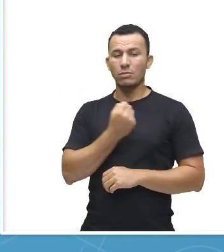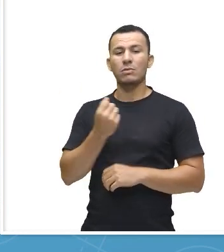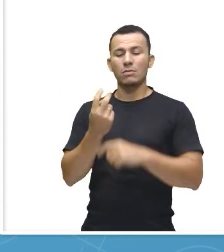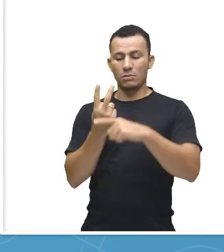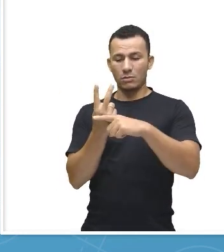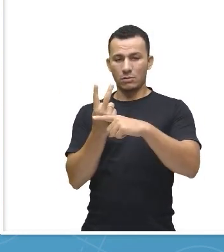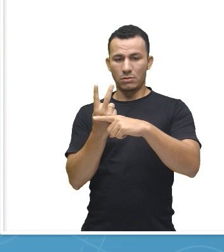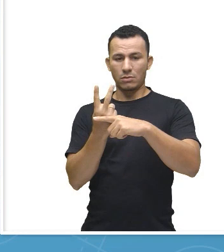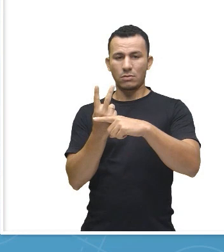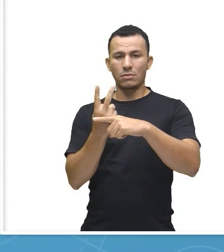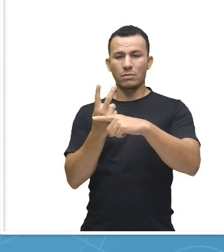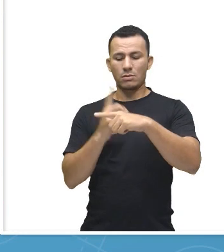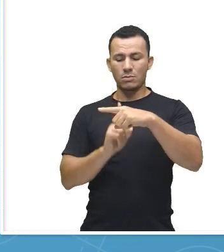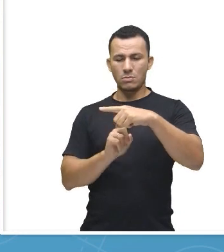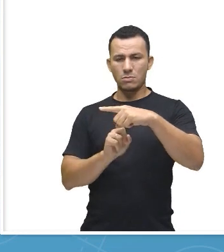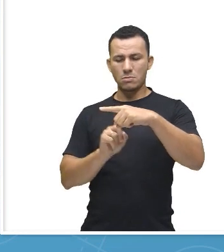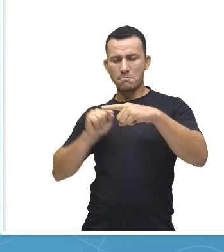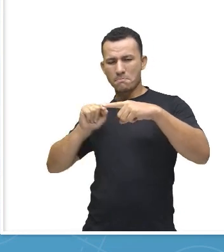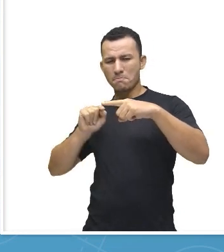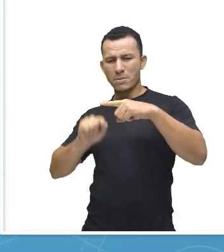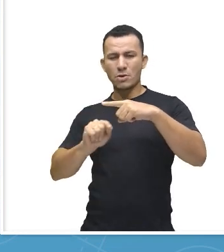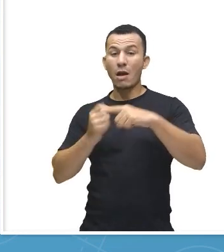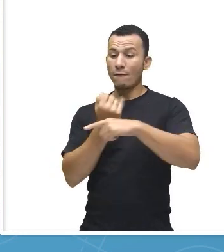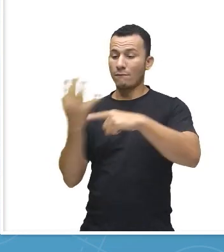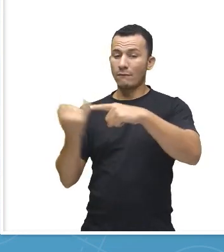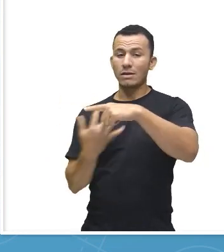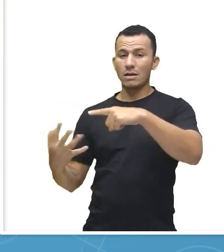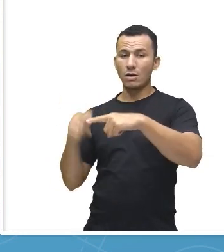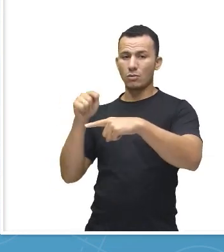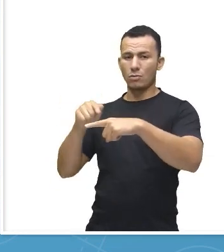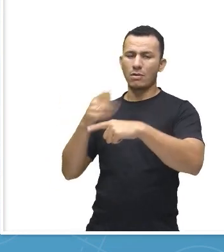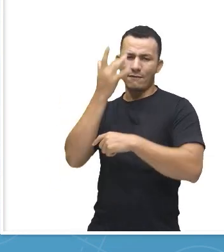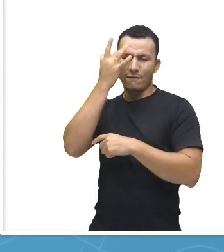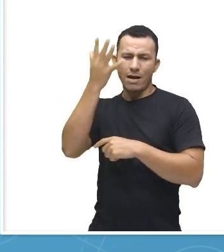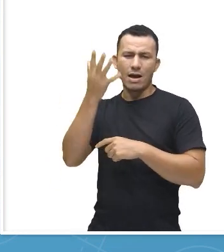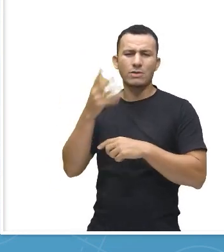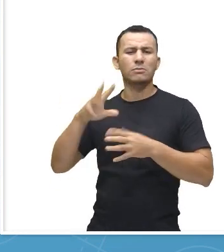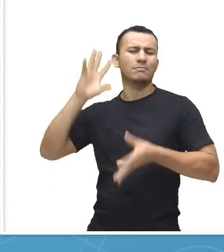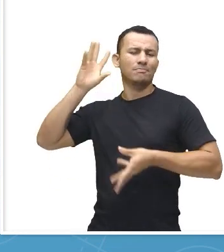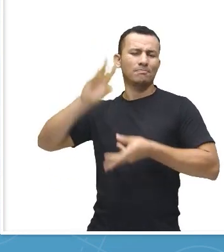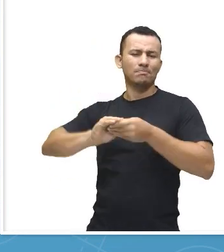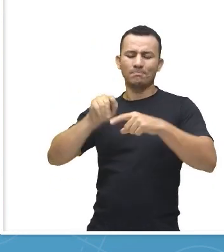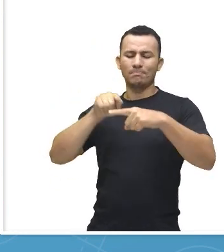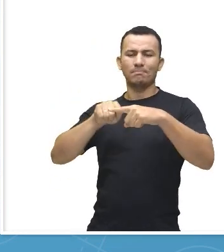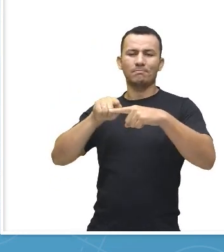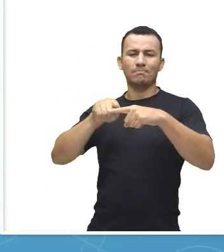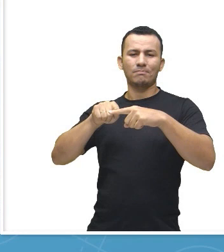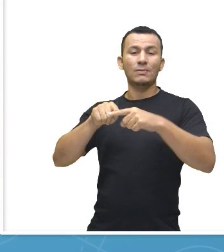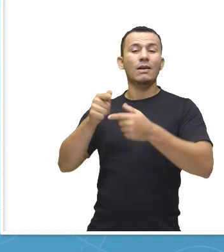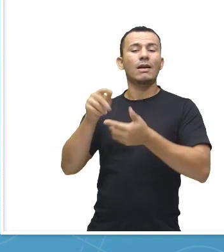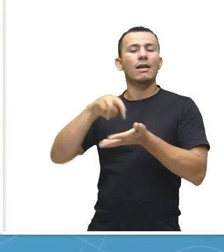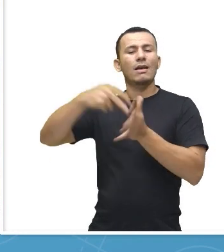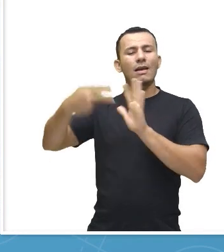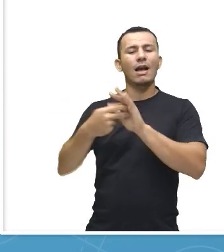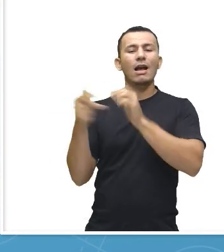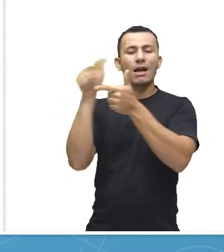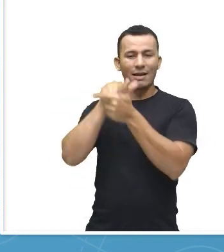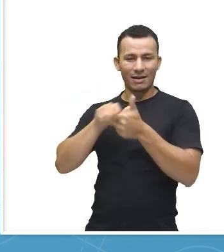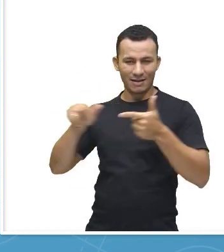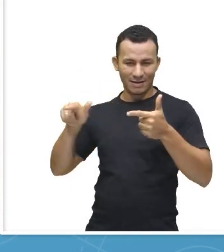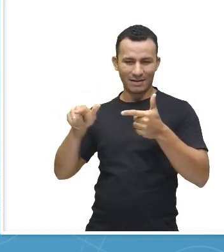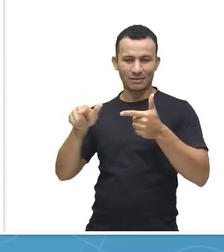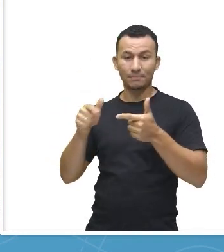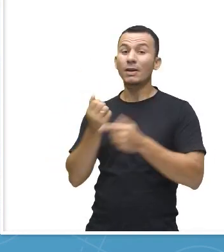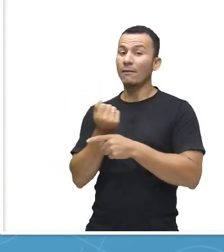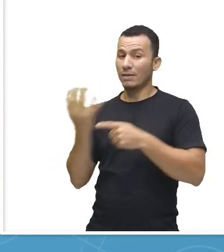forma de fração, ele é bem fácil de ver, né? Que ele tem um traço ali, ó, que significa divisão, né?